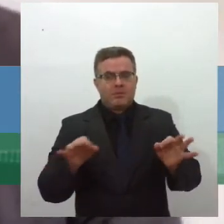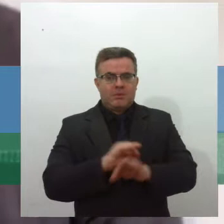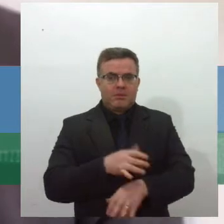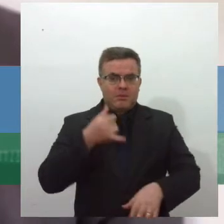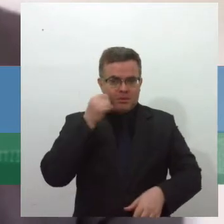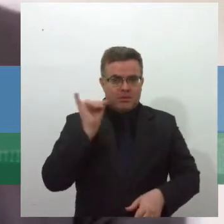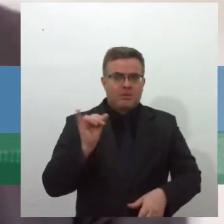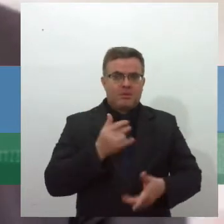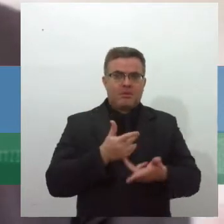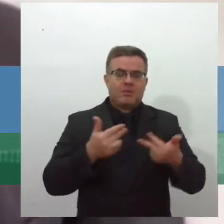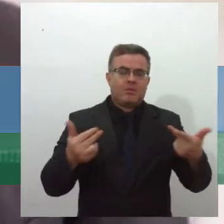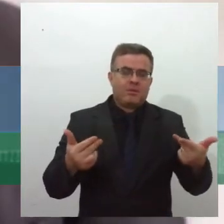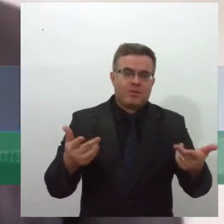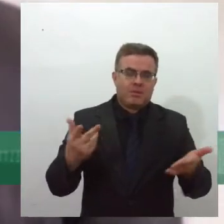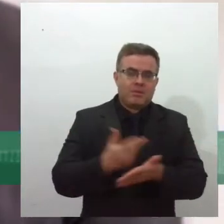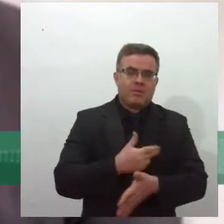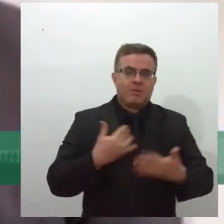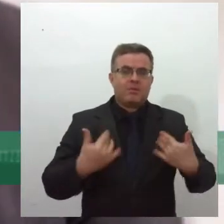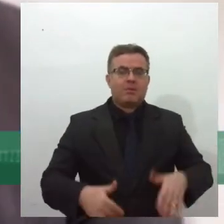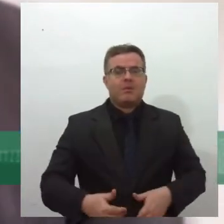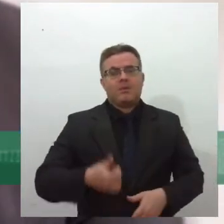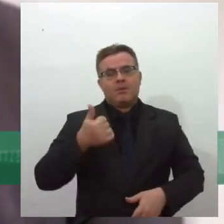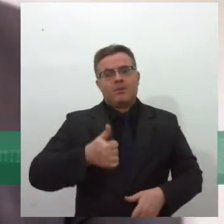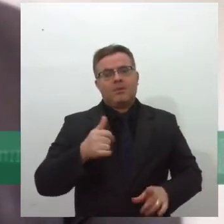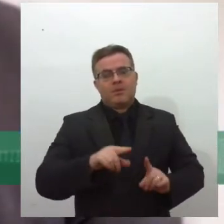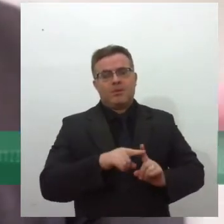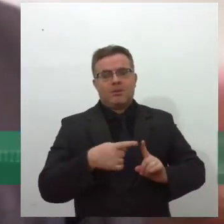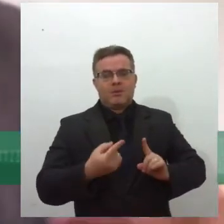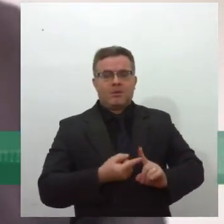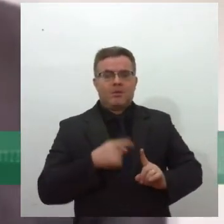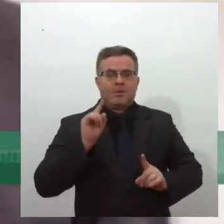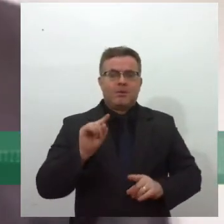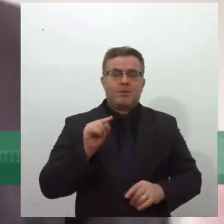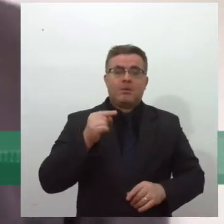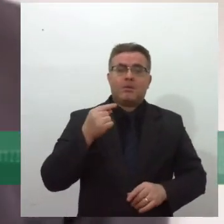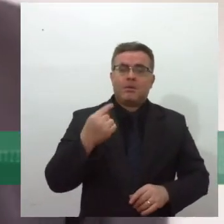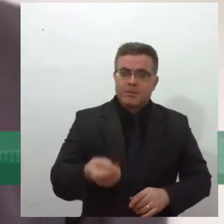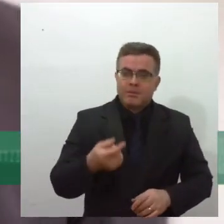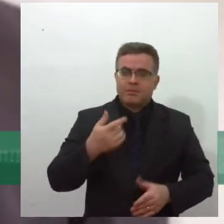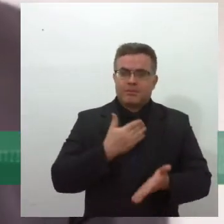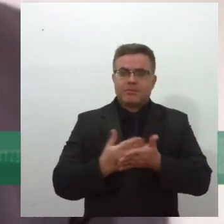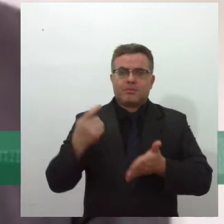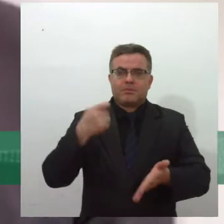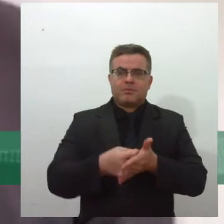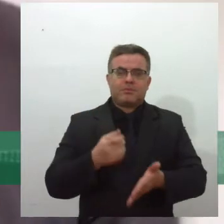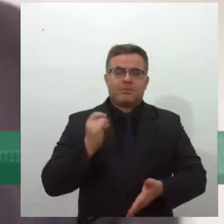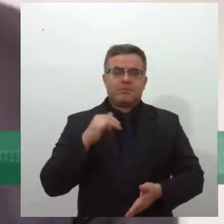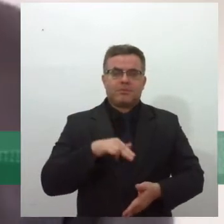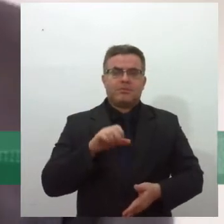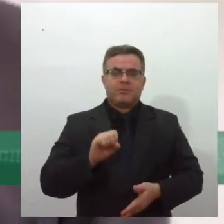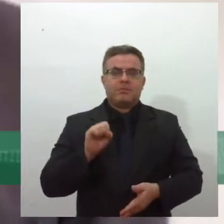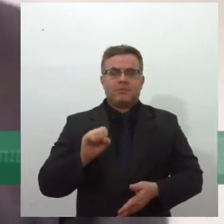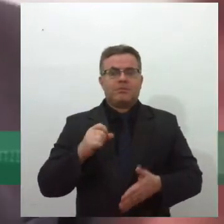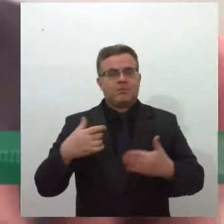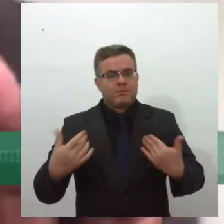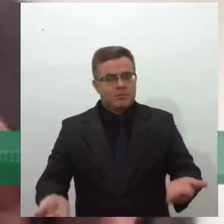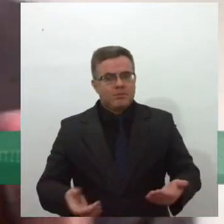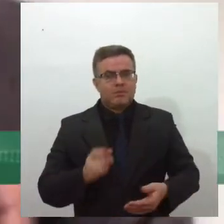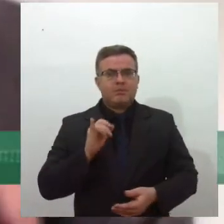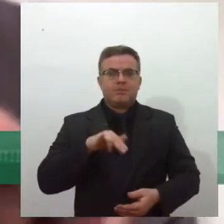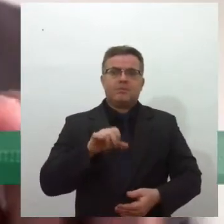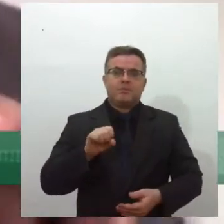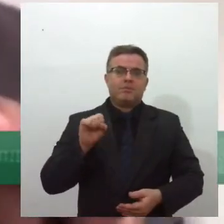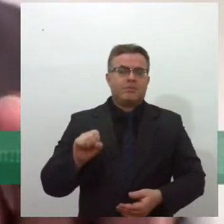esse tipo de situação, da pessoa primeiro engravidar para depois começar a pagar o INSS. Lembrando que o INSS ele não